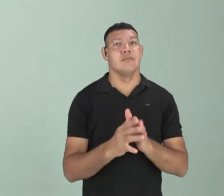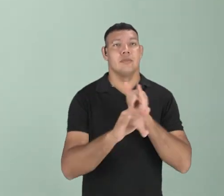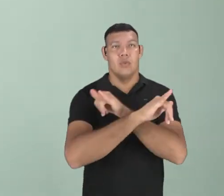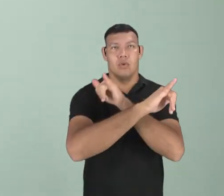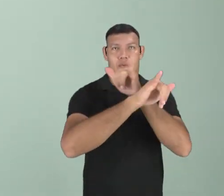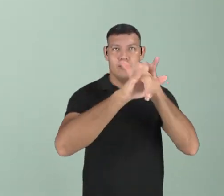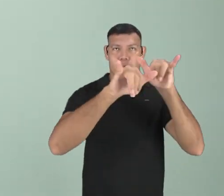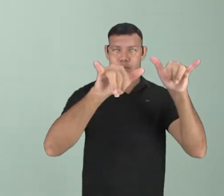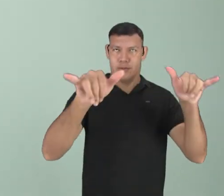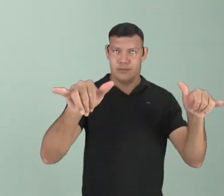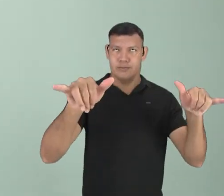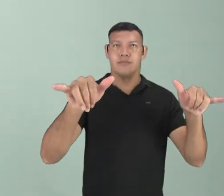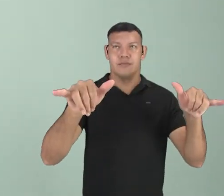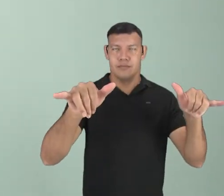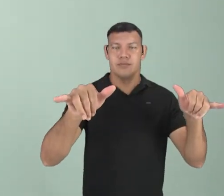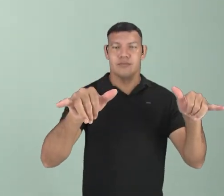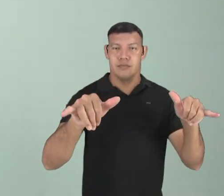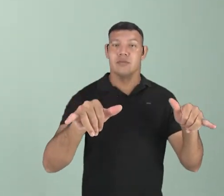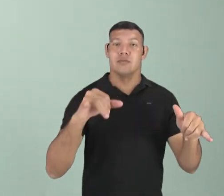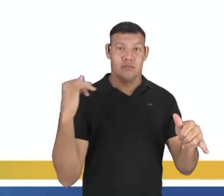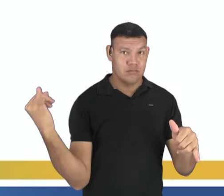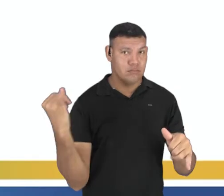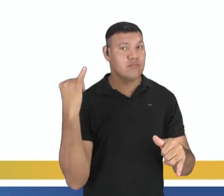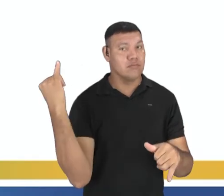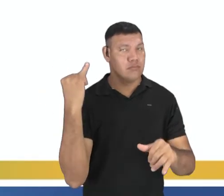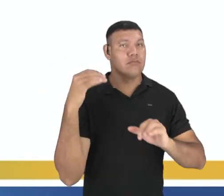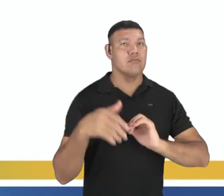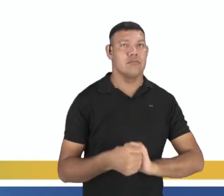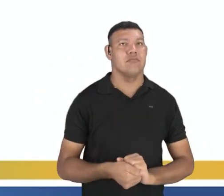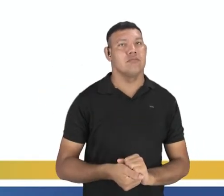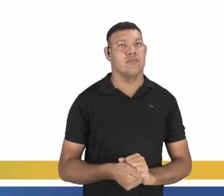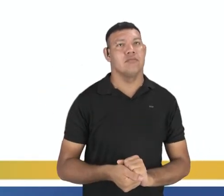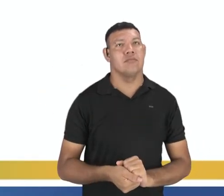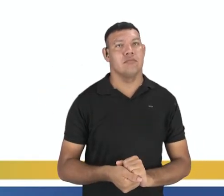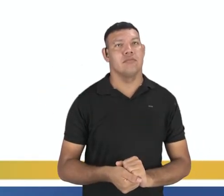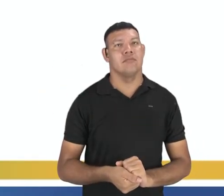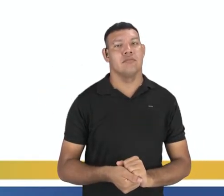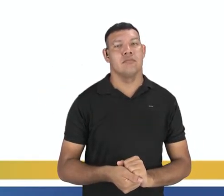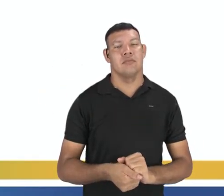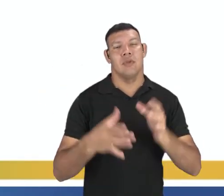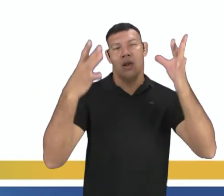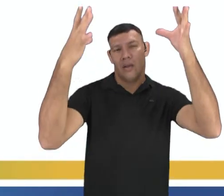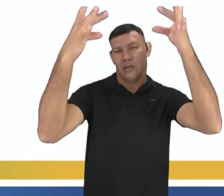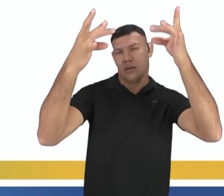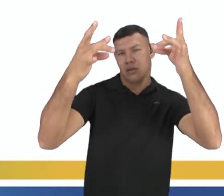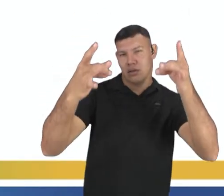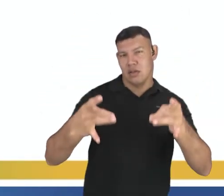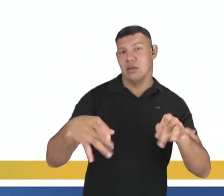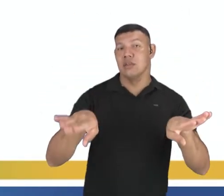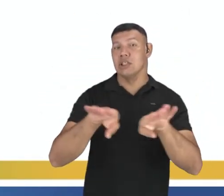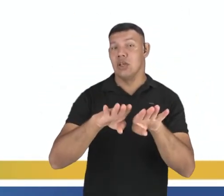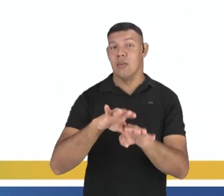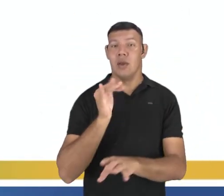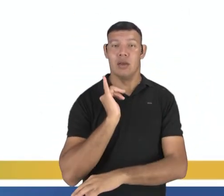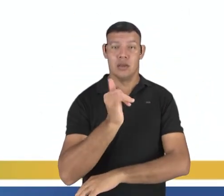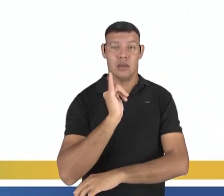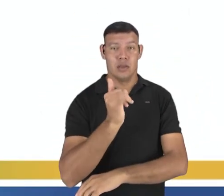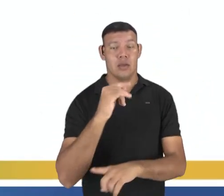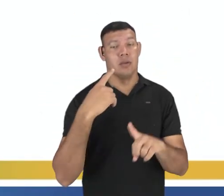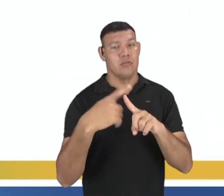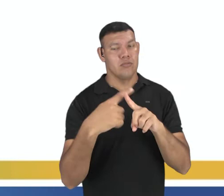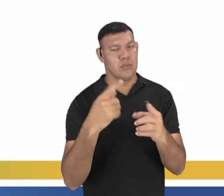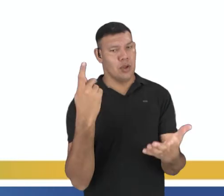informativo, nós já sabemos que essa informação é importante. É um texto descritivo e narrativo, porque ele vai descrever